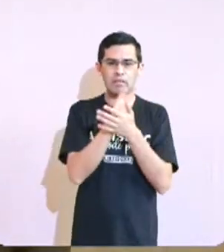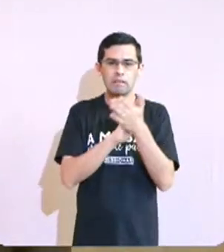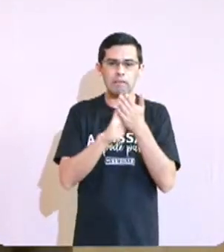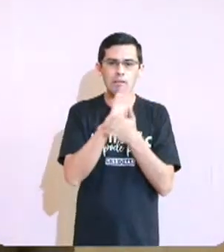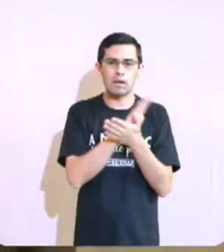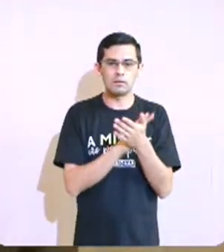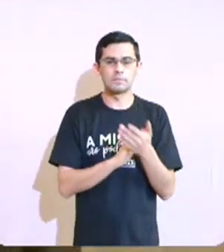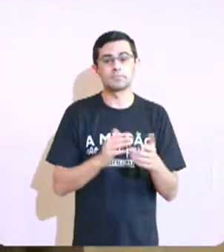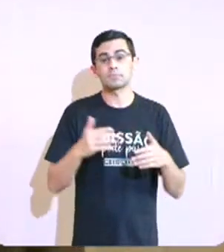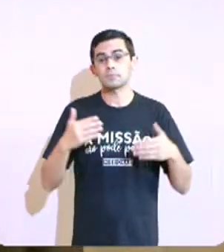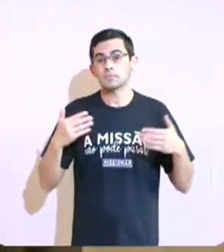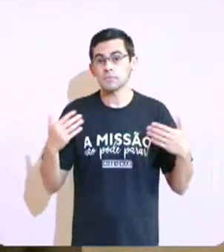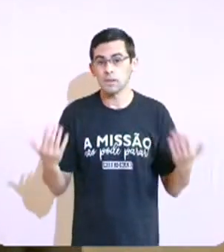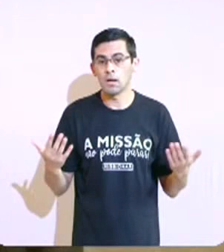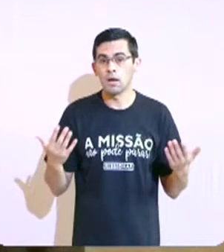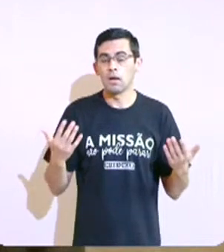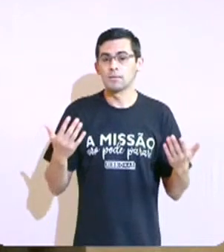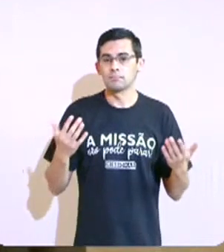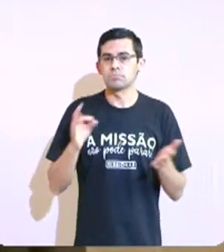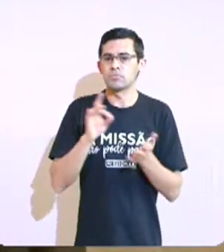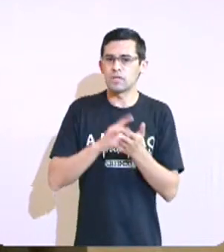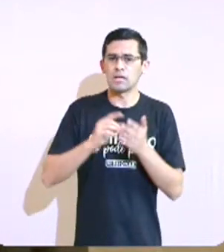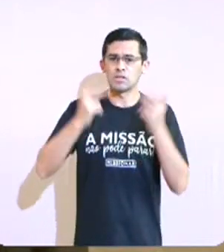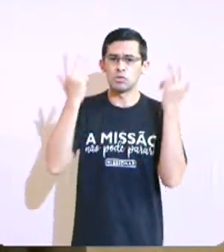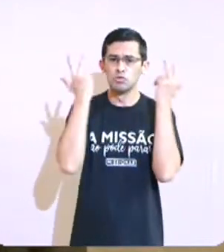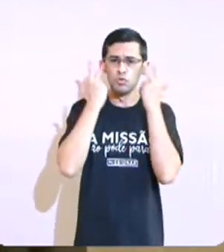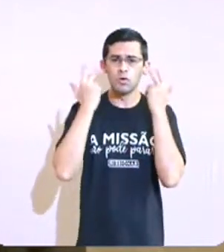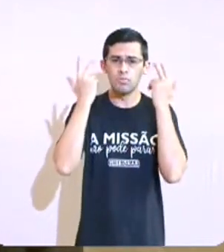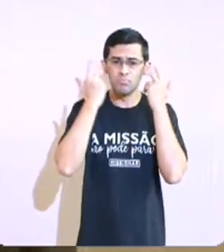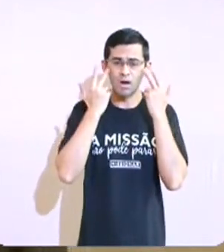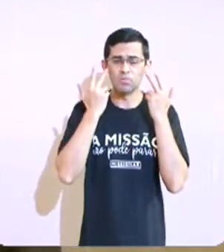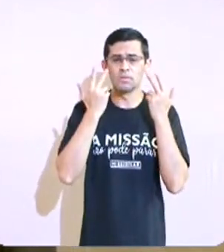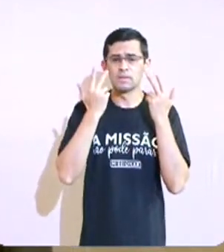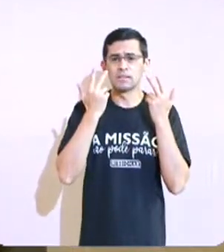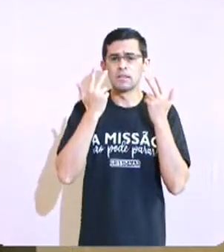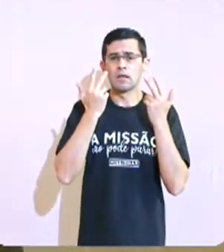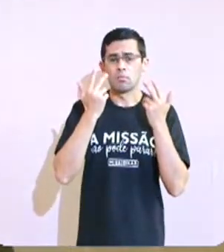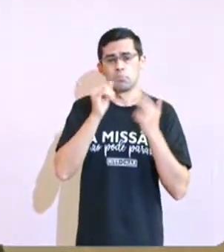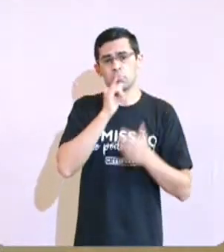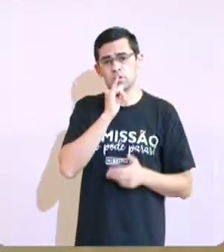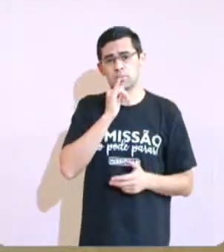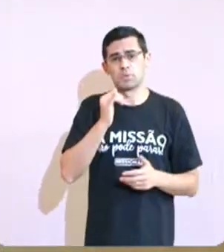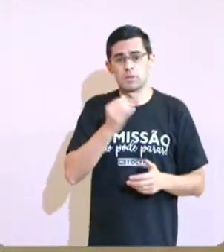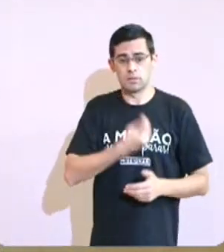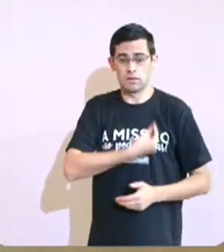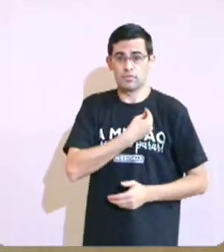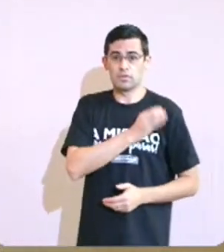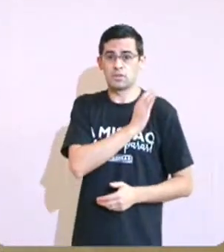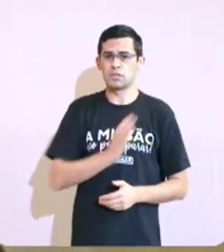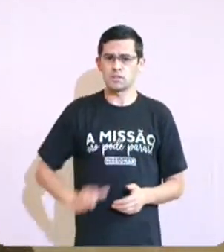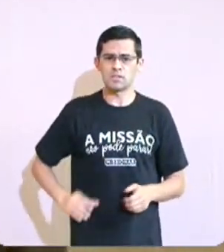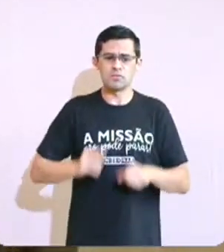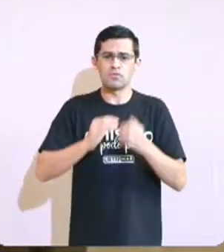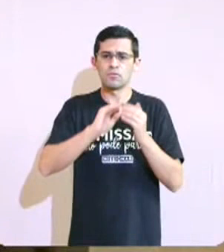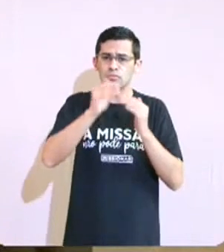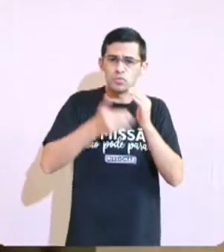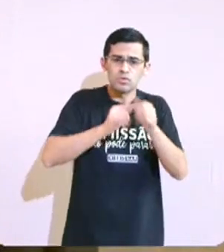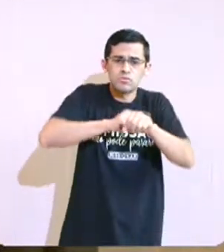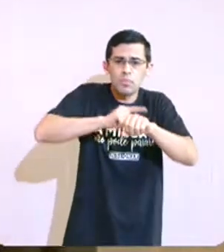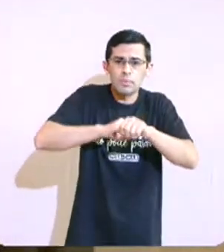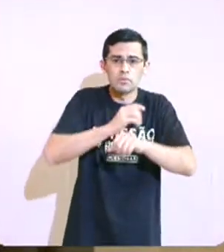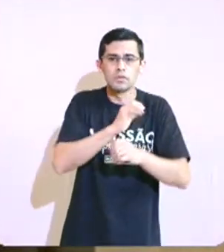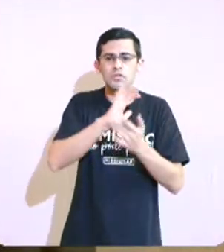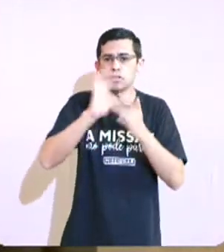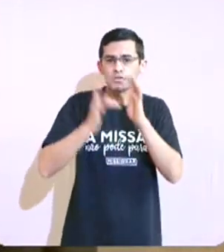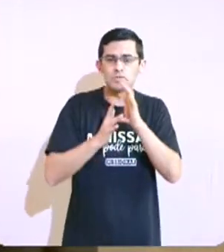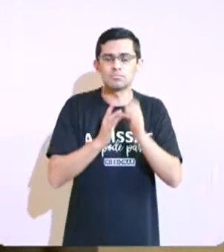dor. Esta palavra é muito comum na vida de Cristo. Na verdade, em várias ocasiões, Jesus